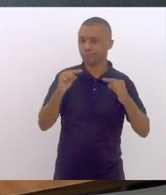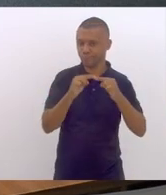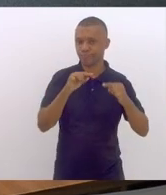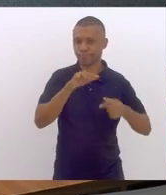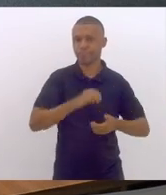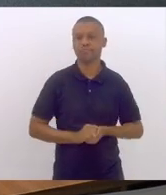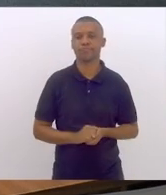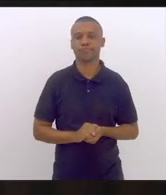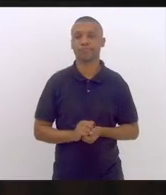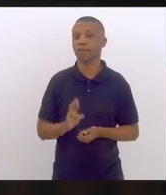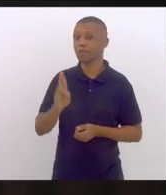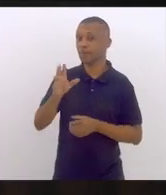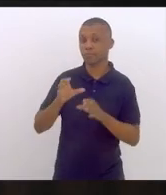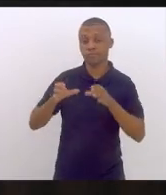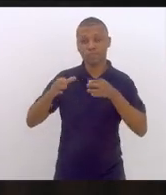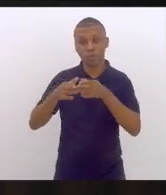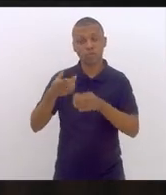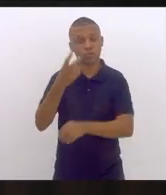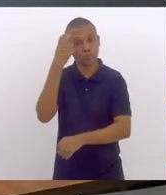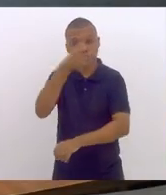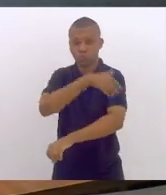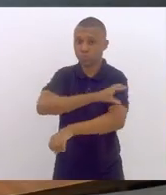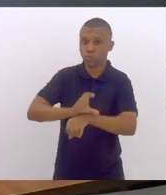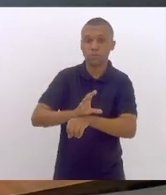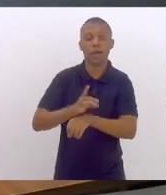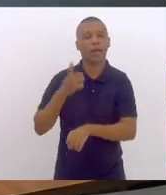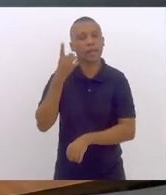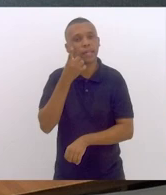pela comissão de Cultura Deputado Eliomar